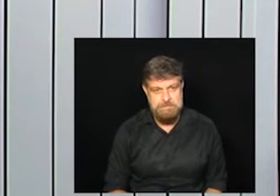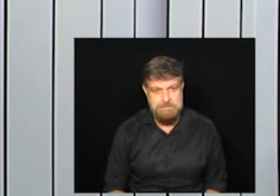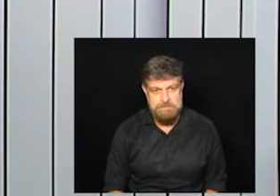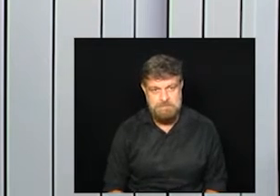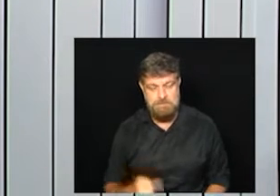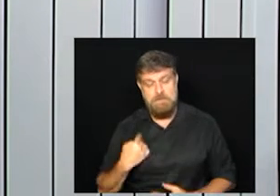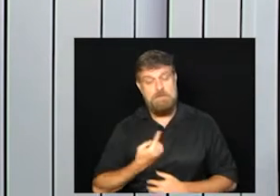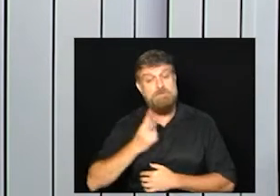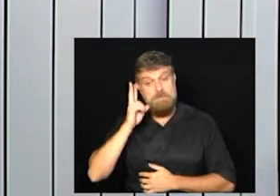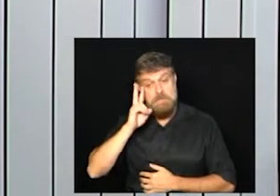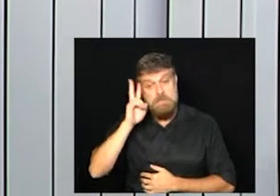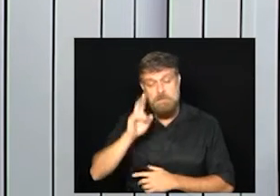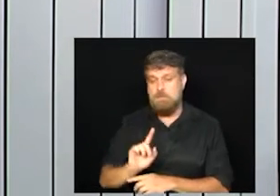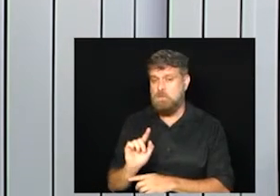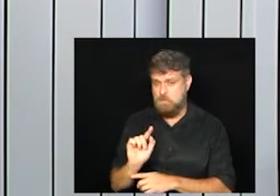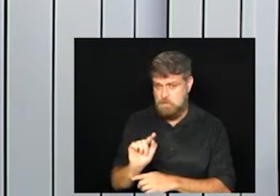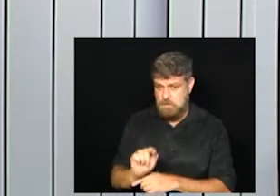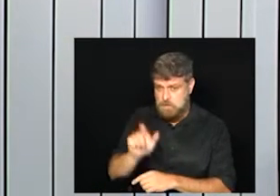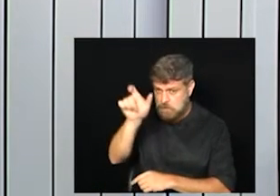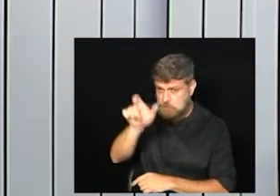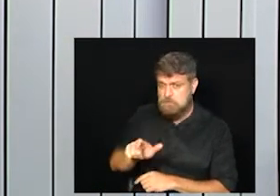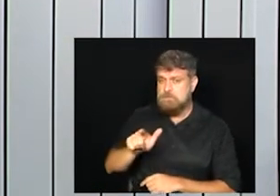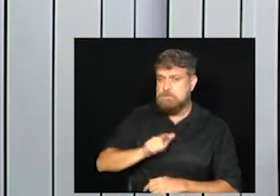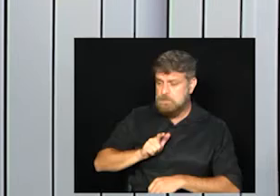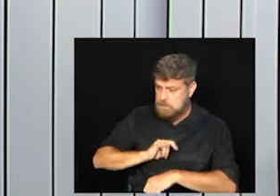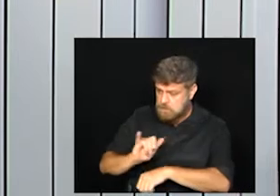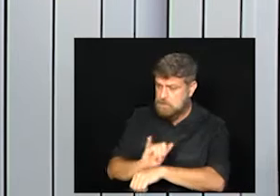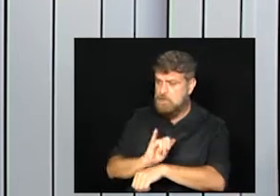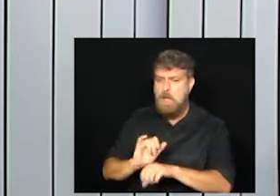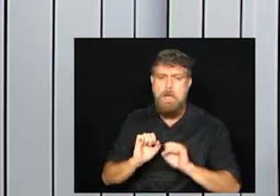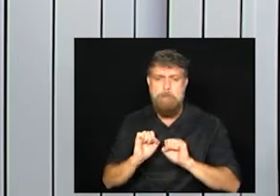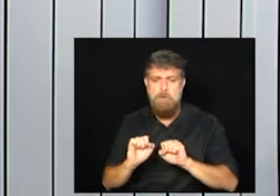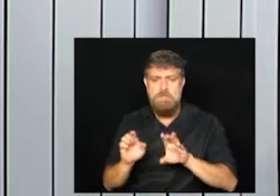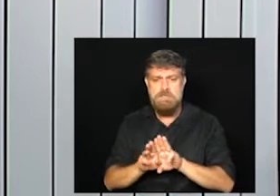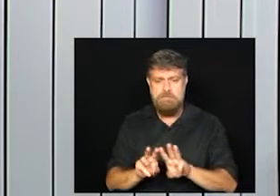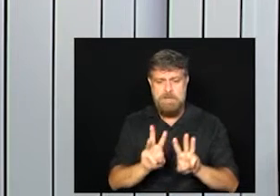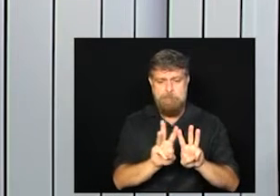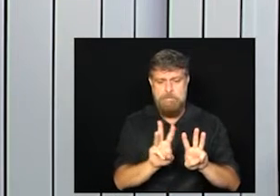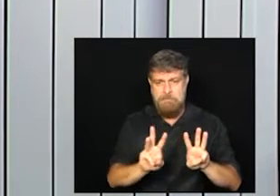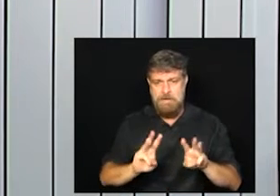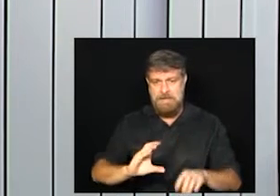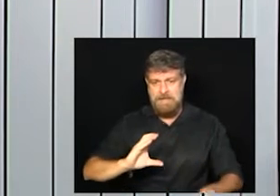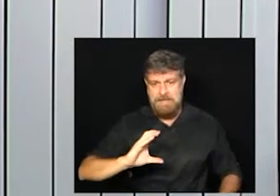E a gente lembra sempre aqui que você tem a opção também pelo site